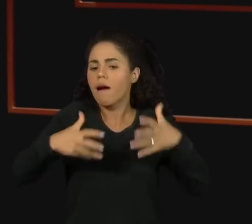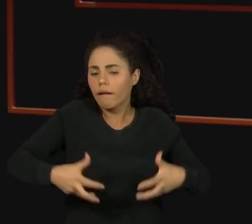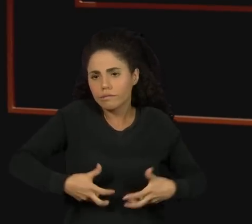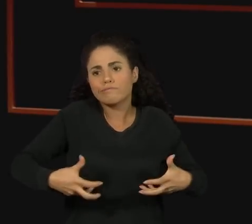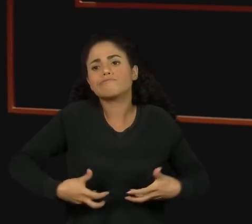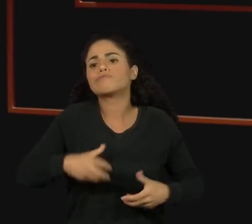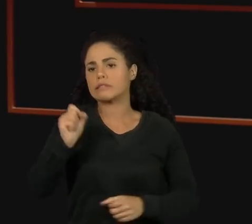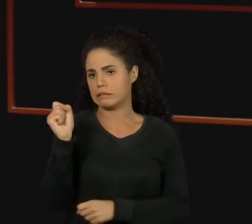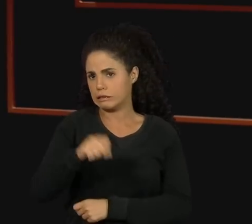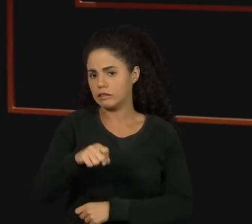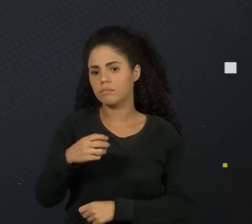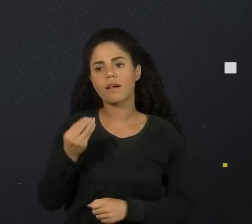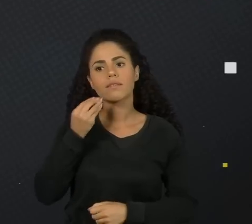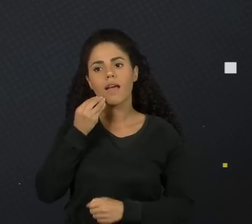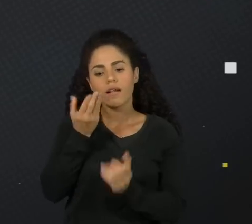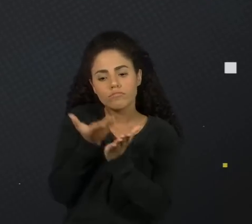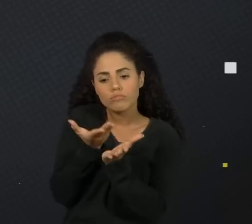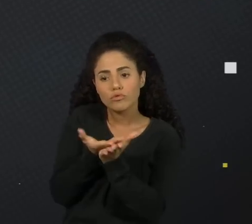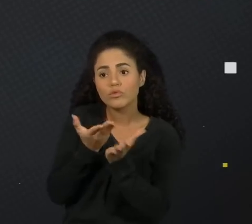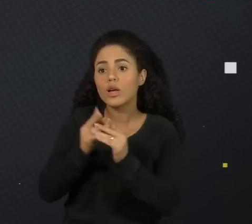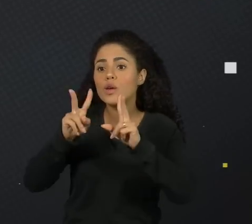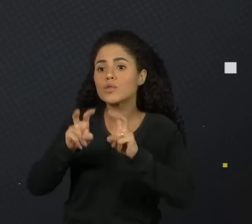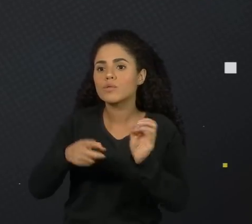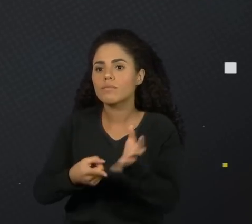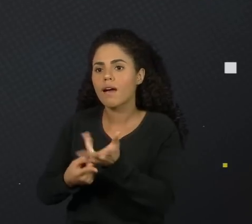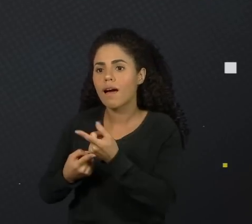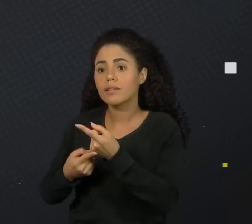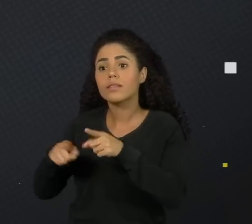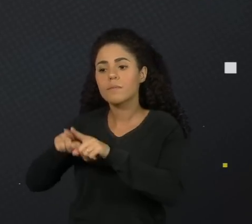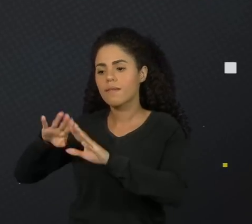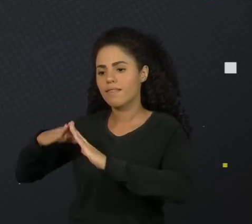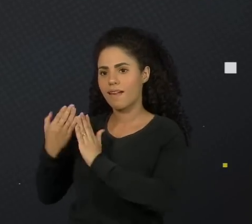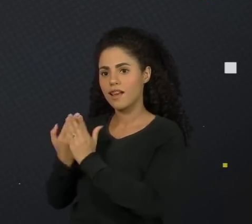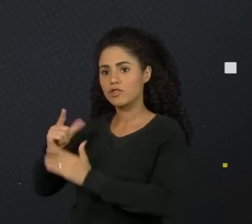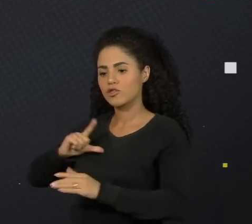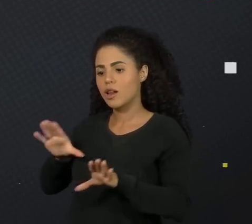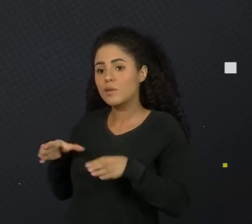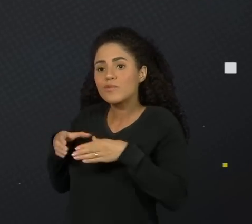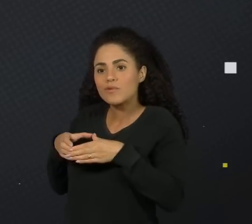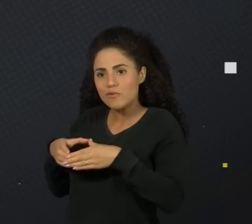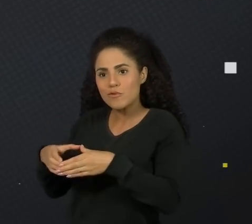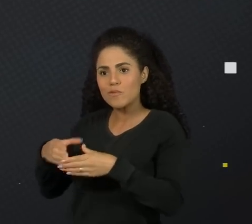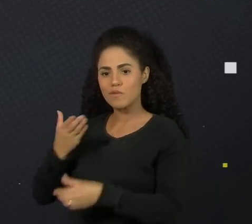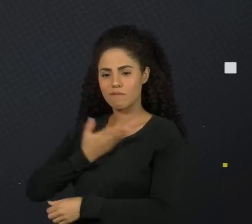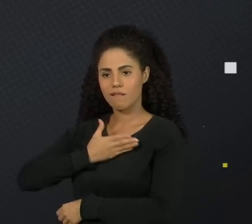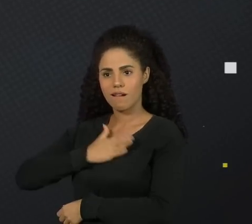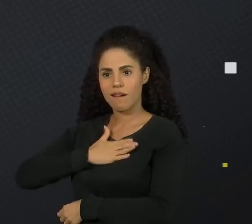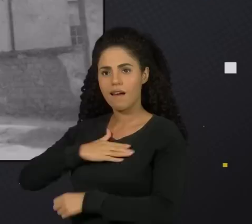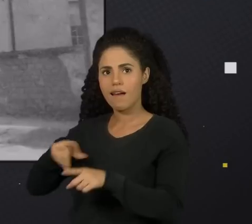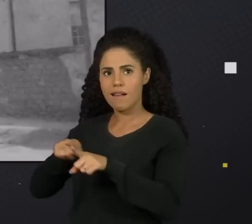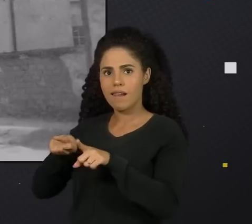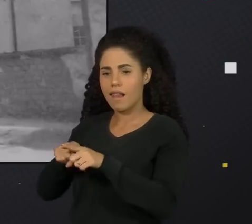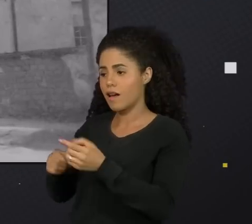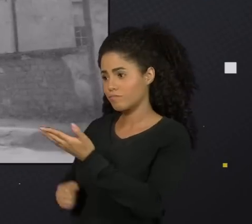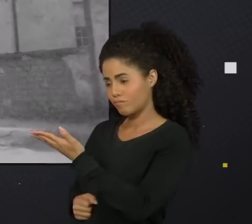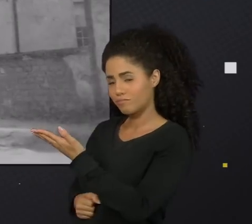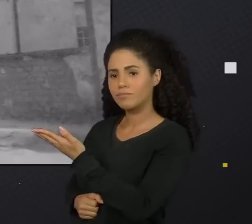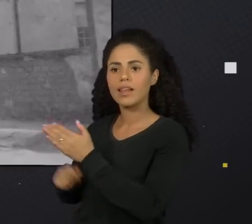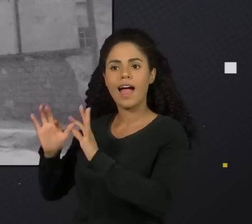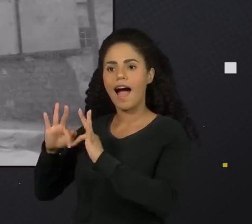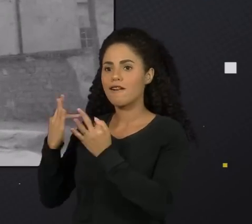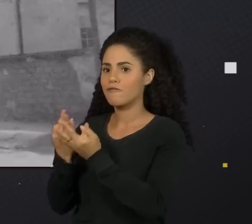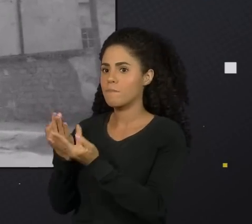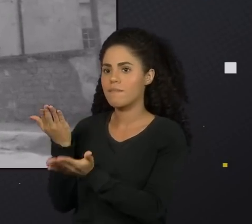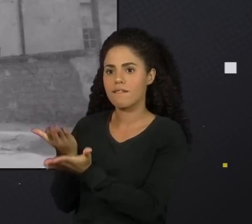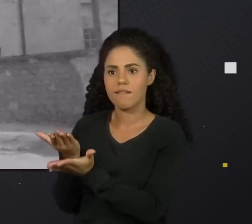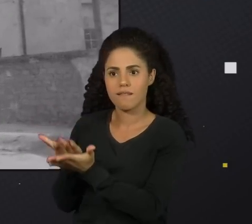instigava a estudar arte, mas também na escola. Eu tinha um grupo na escola, no Colégio Nossa Senhora Mãe de Deus, onde a família toda estudou,